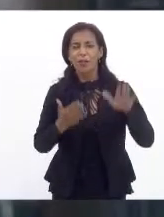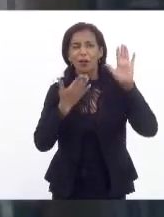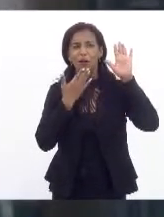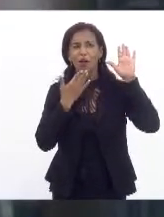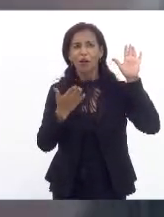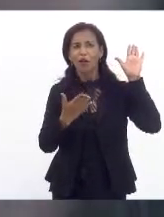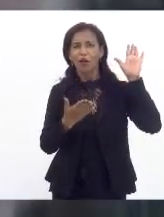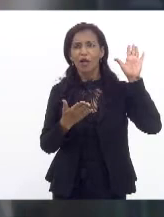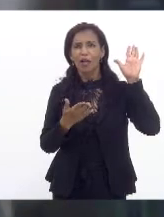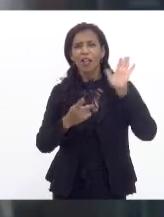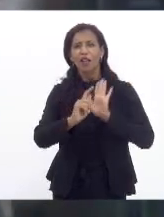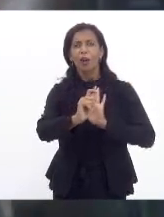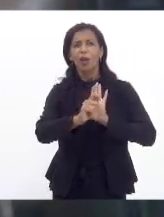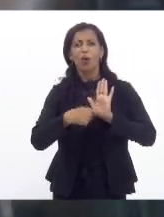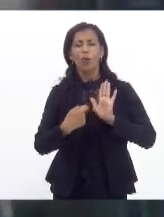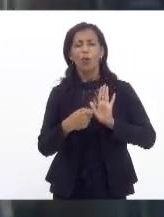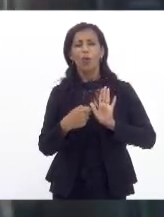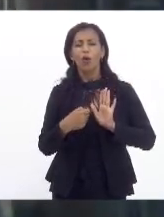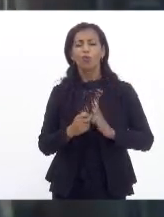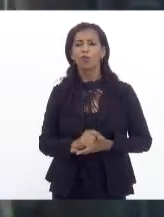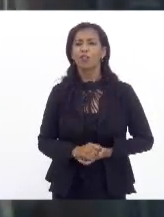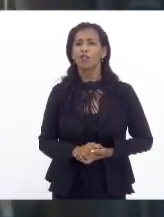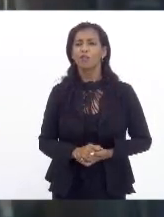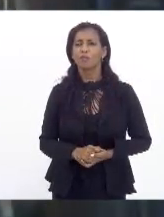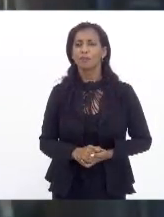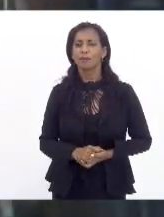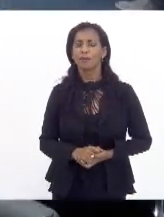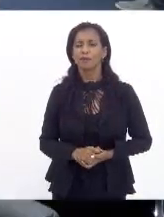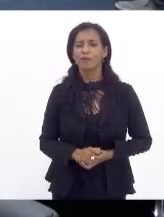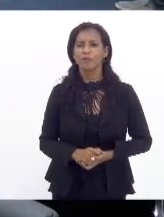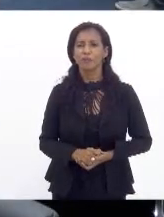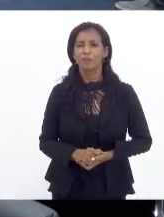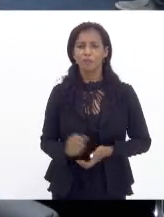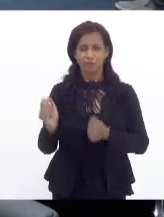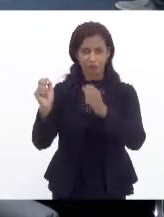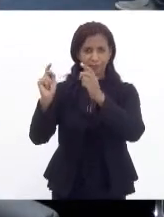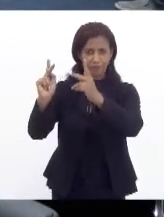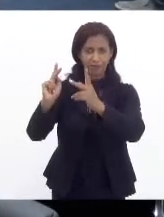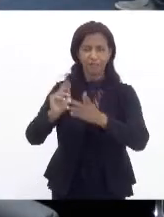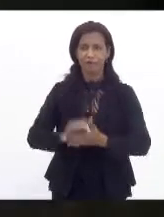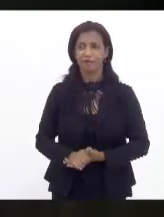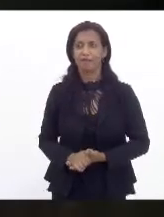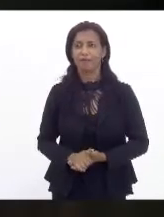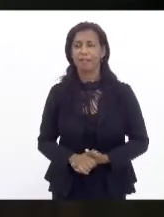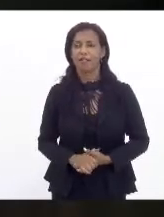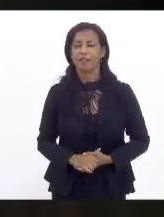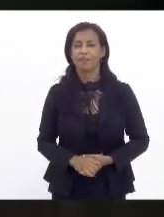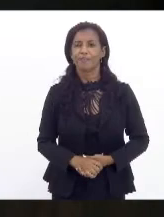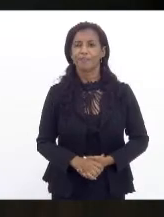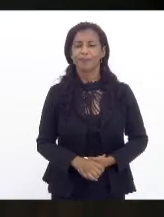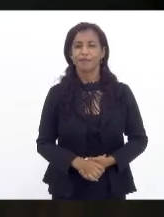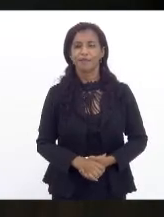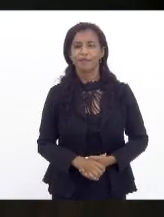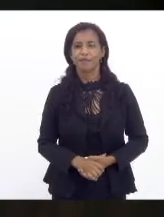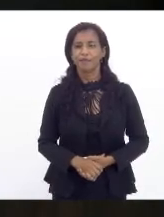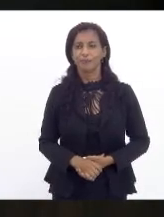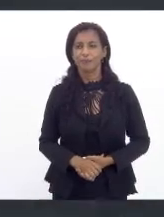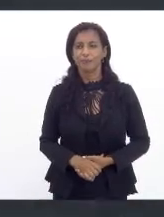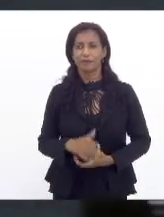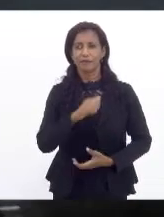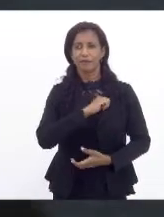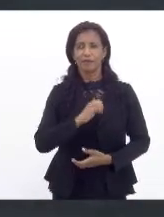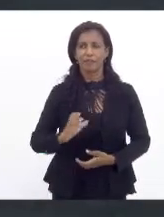solicitar a autoria dos projetos. Ok. Deputado, já já. Deputado